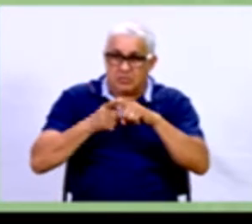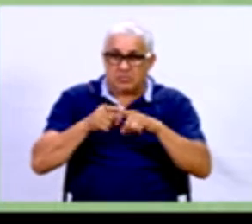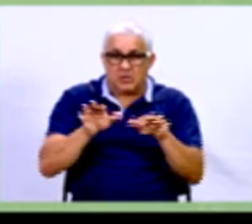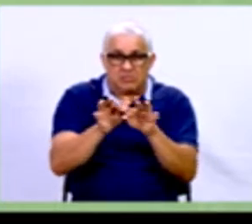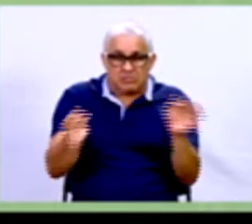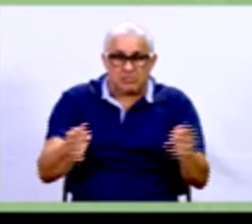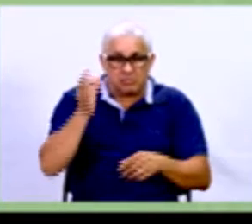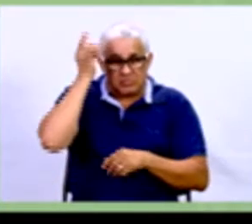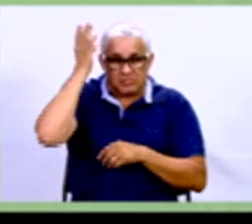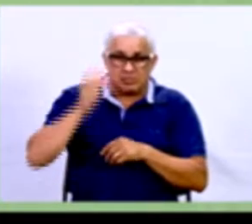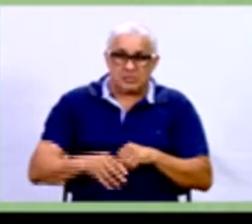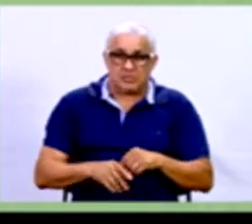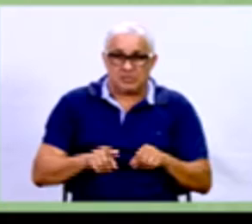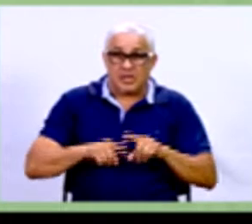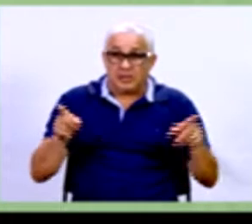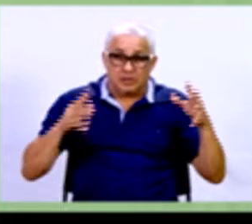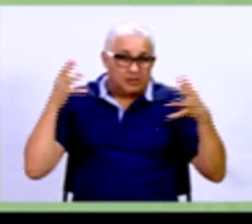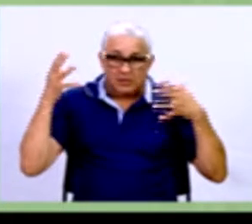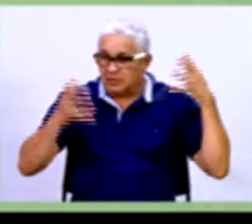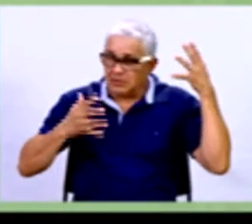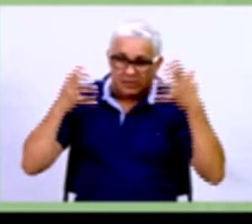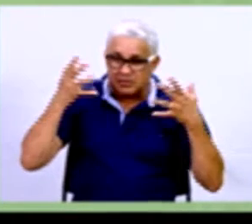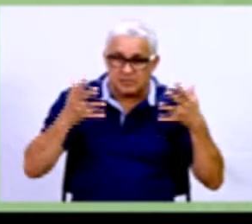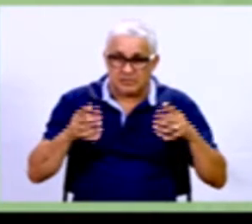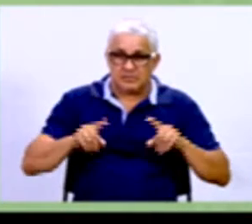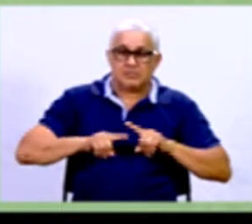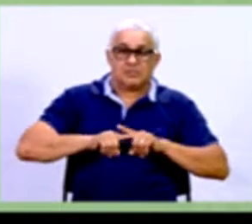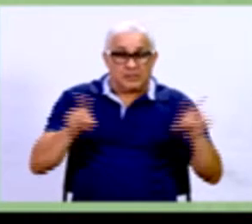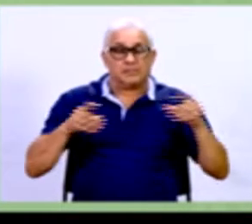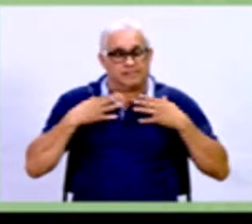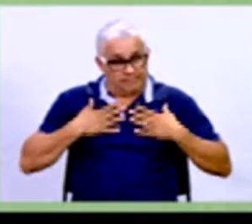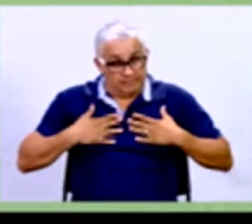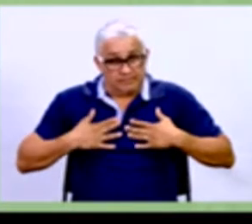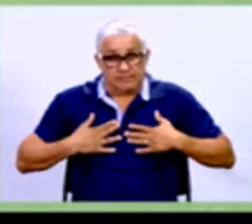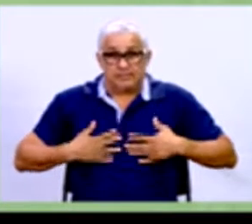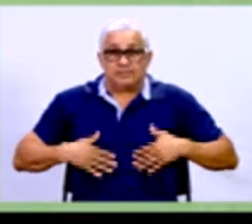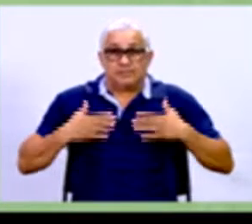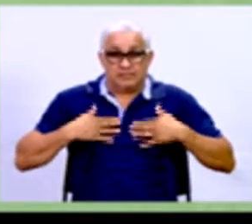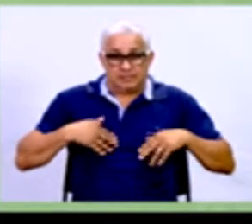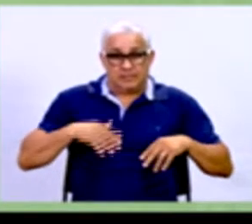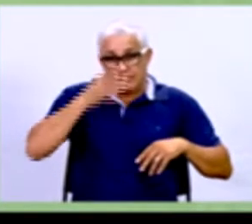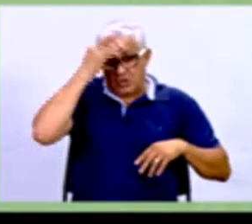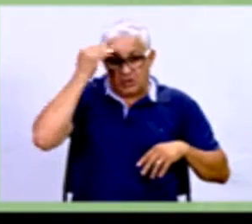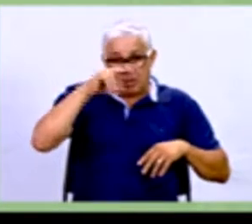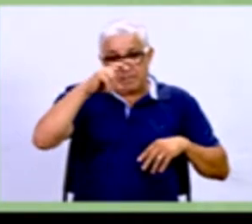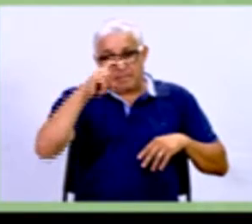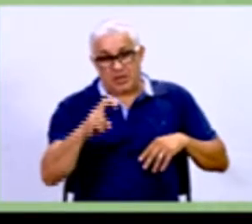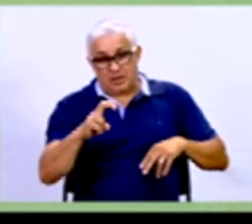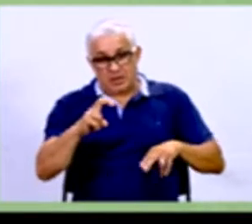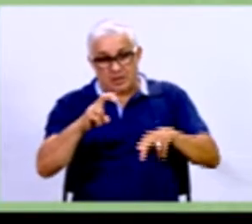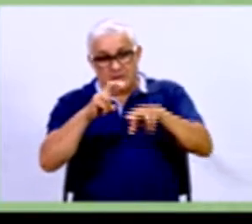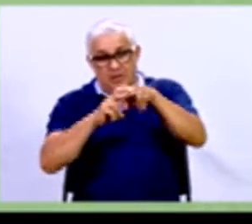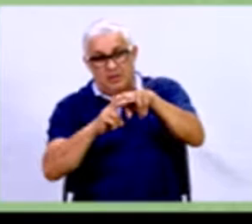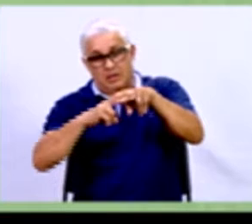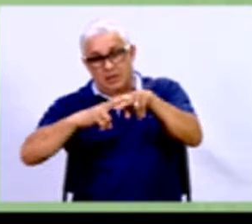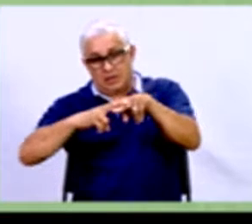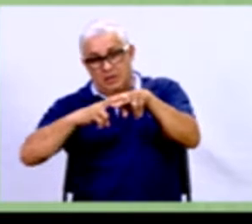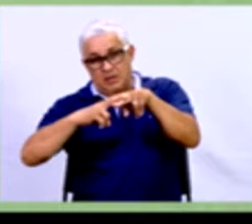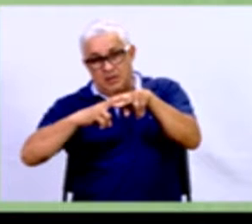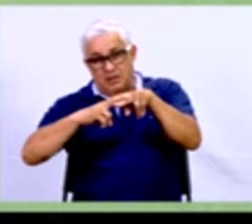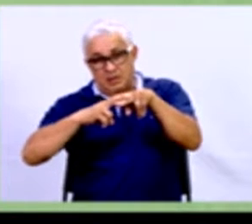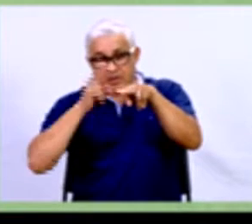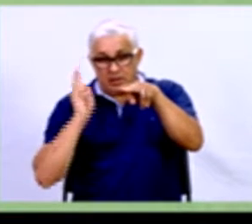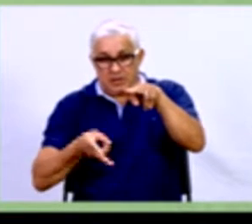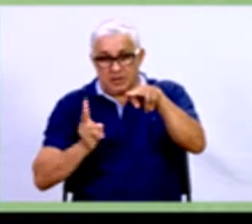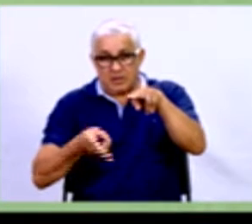né? Mas na hora do vamos ver, a gente fica meio alvoroçado. Mas calma, deita a pessoa, levanta as pernas da pessoa, mantém